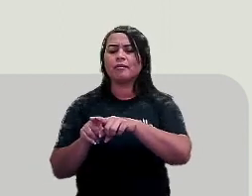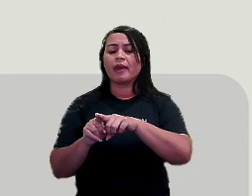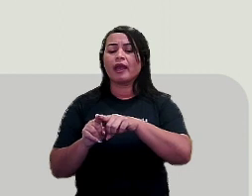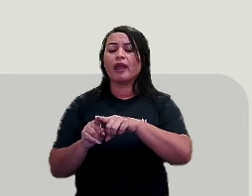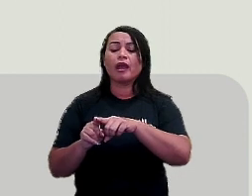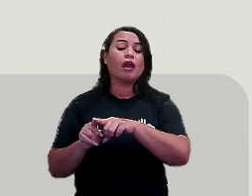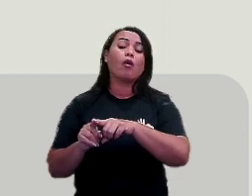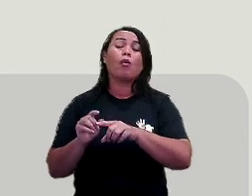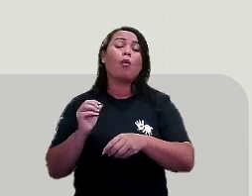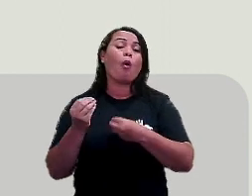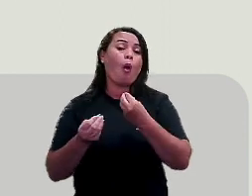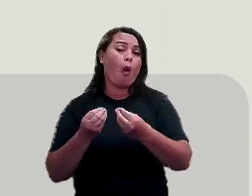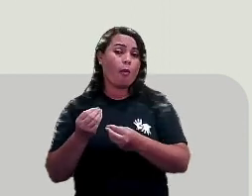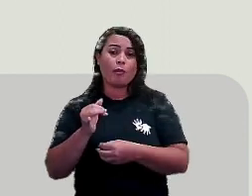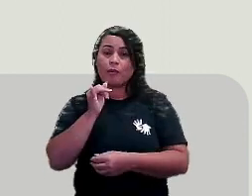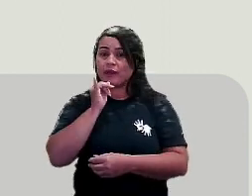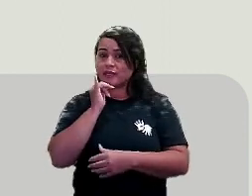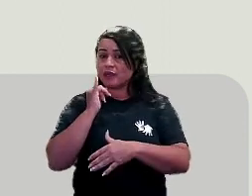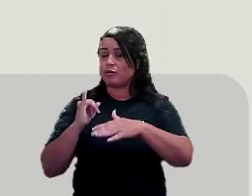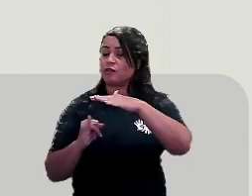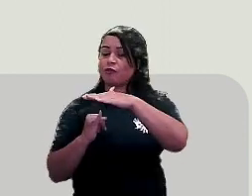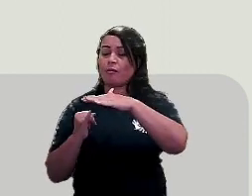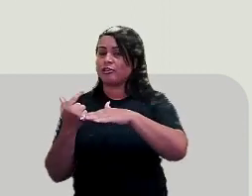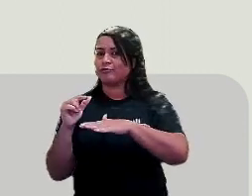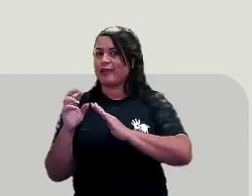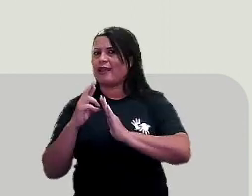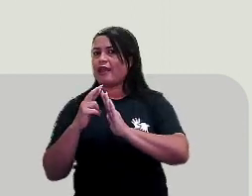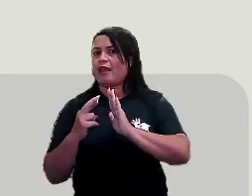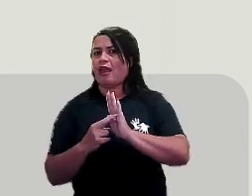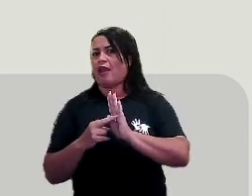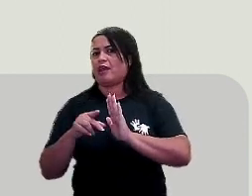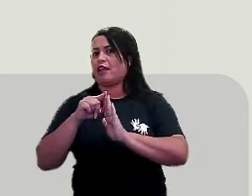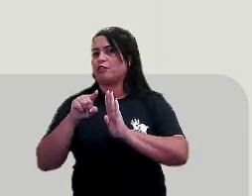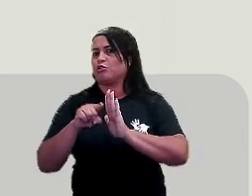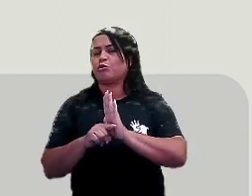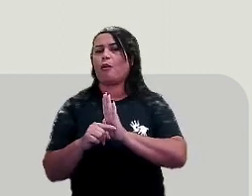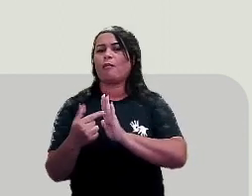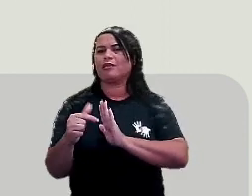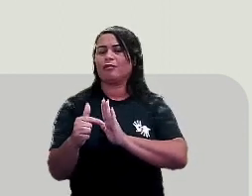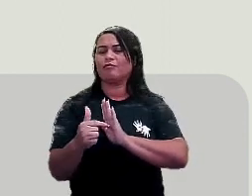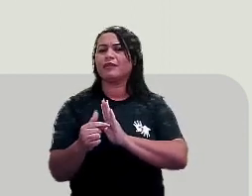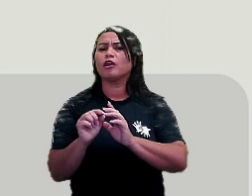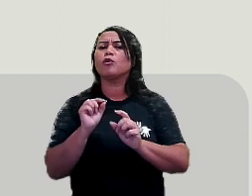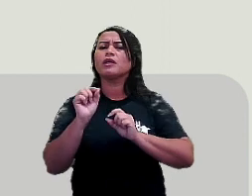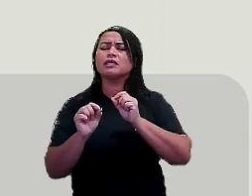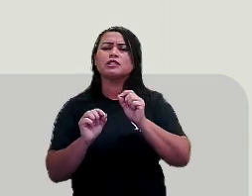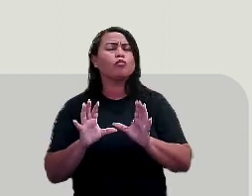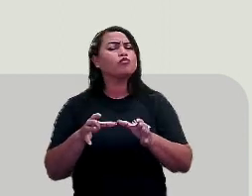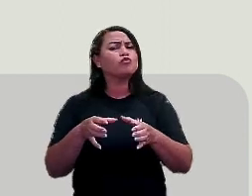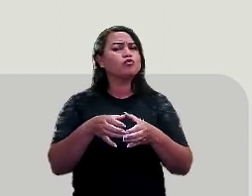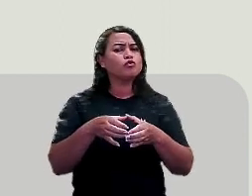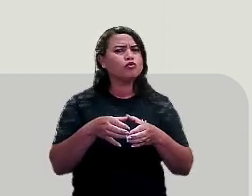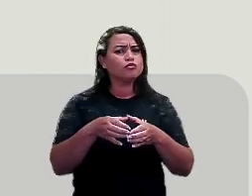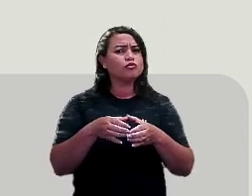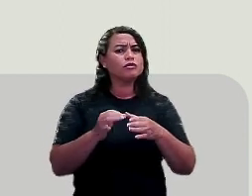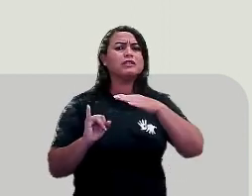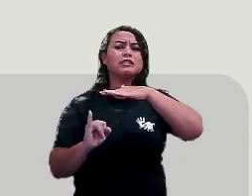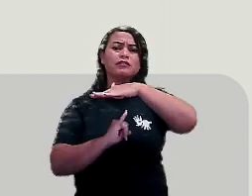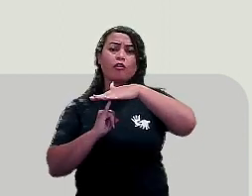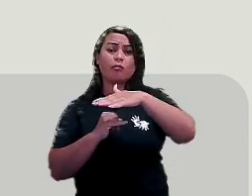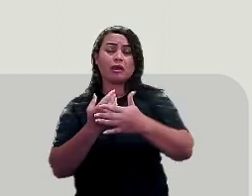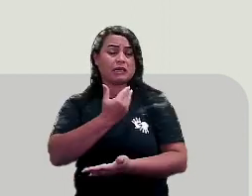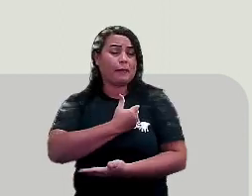aqueles do qual fazemos parte sem regras ou normas. O que serão os grupos informais?